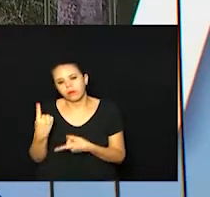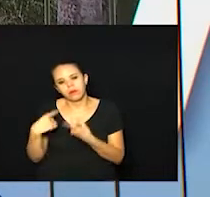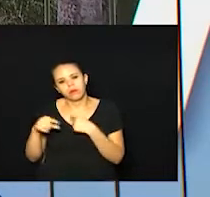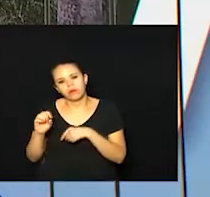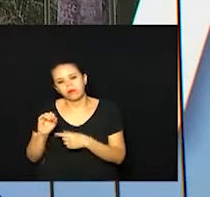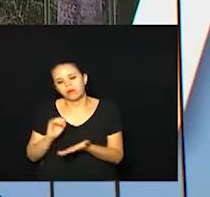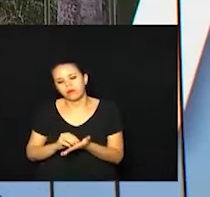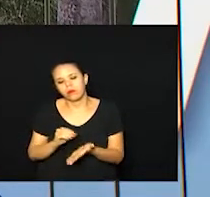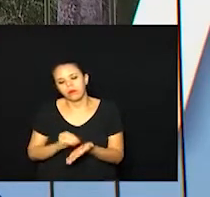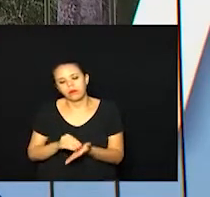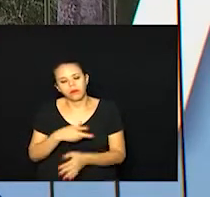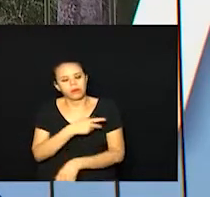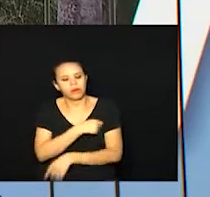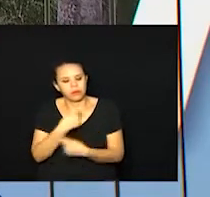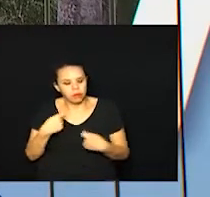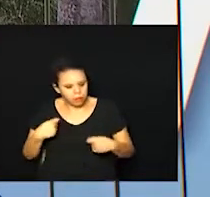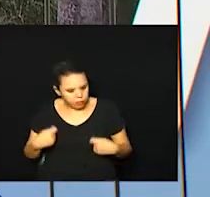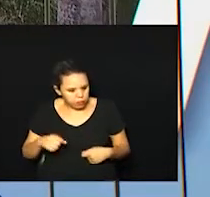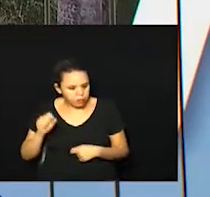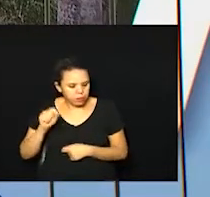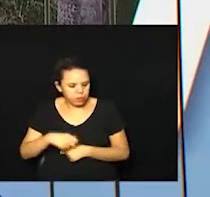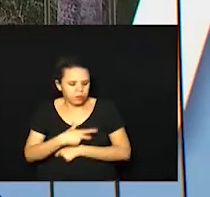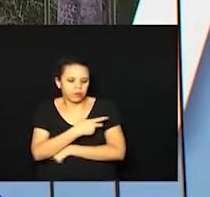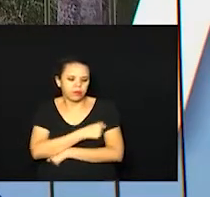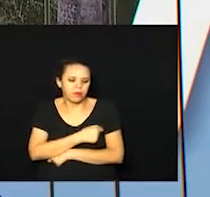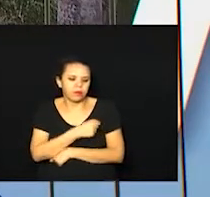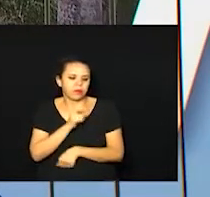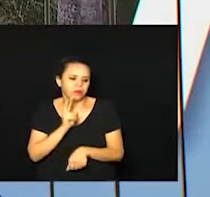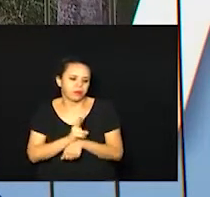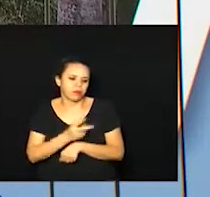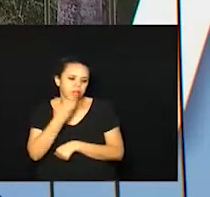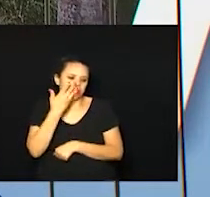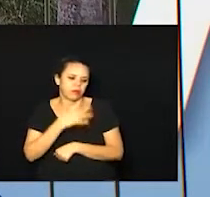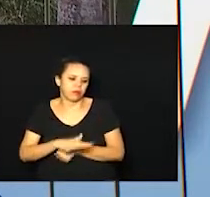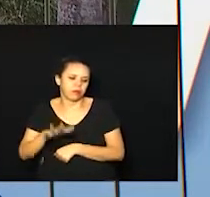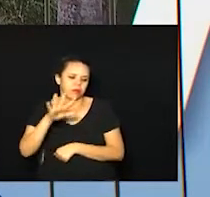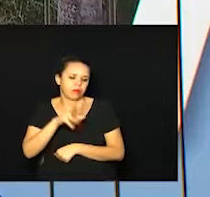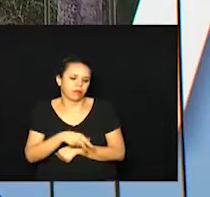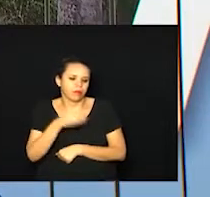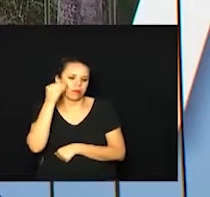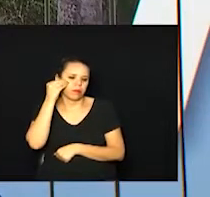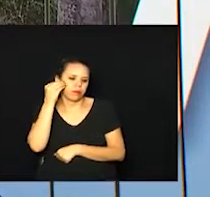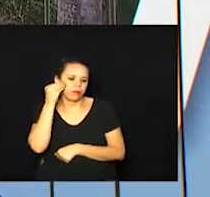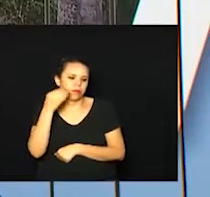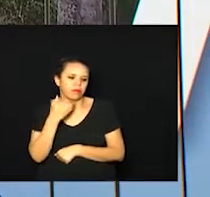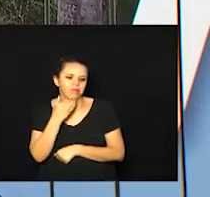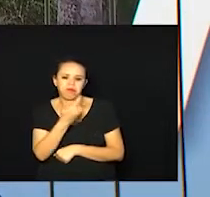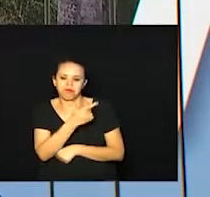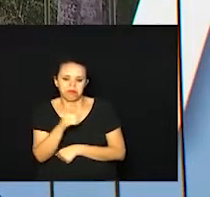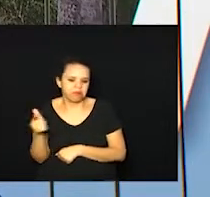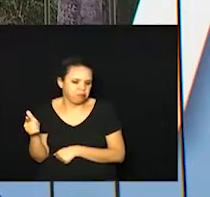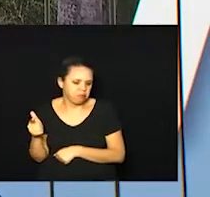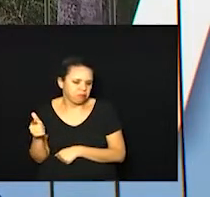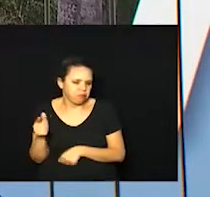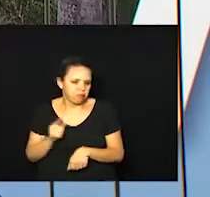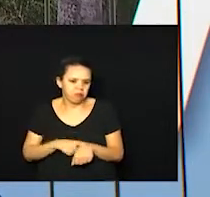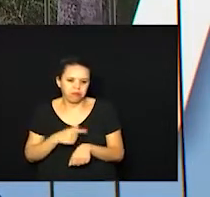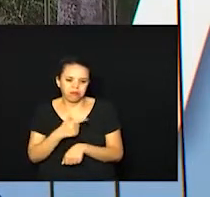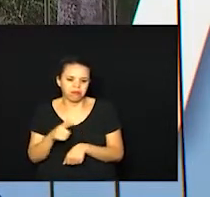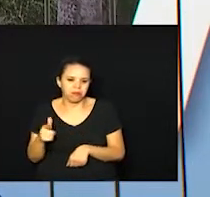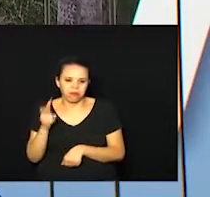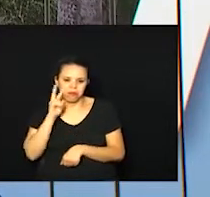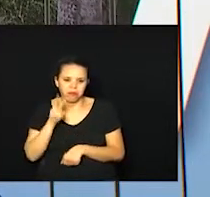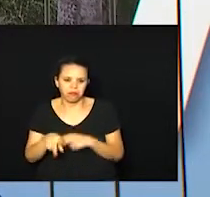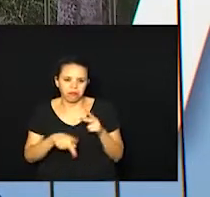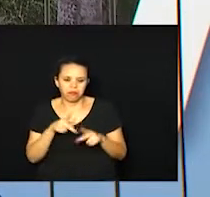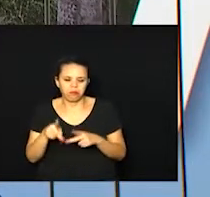sucesso se nós não tivermos a vacinação das crianças. Porque testagem não tem. Nesse momento nós estamos vendo,